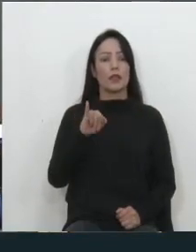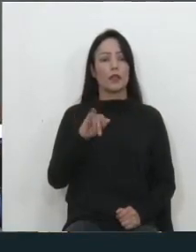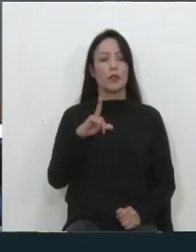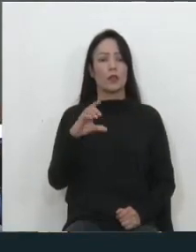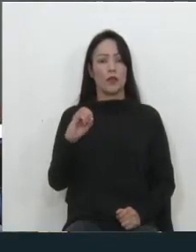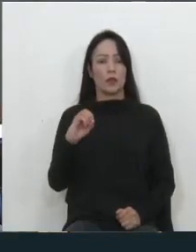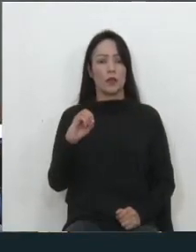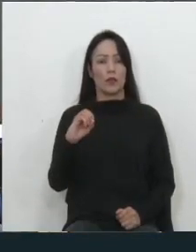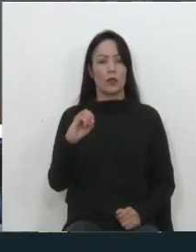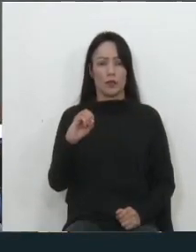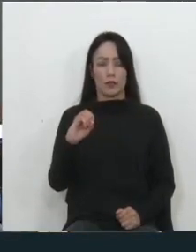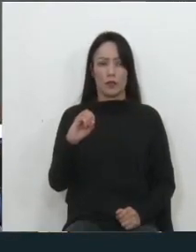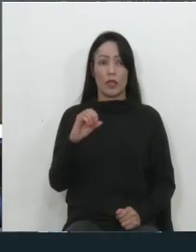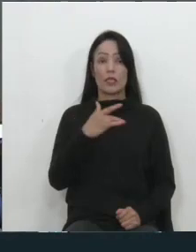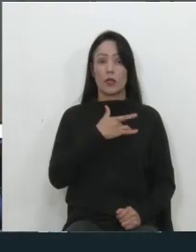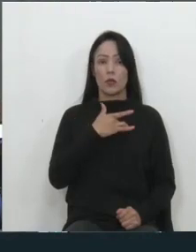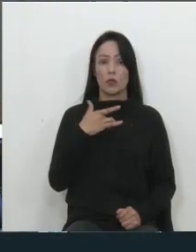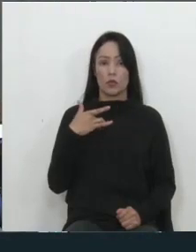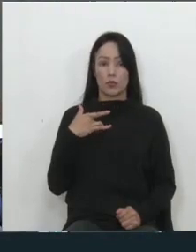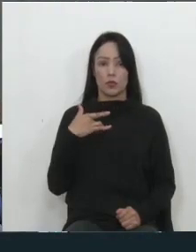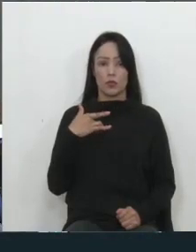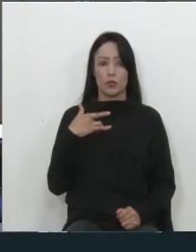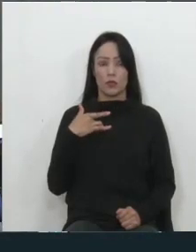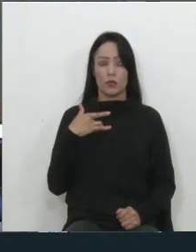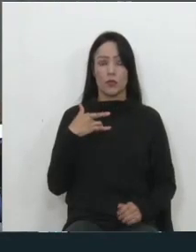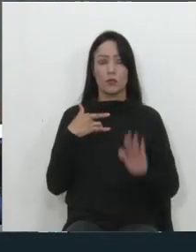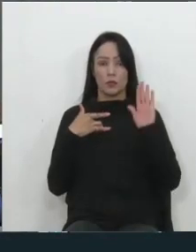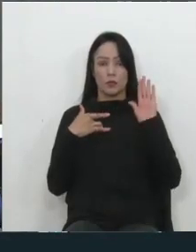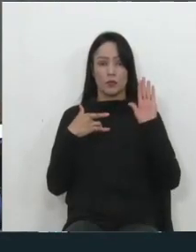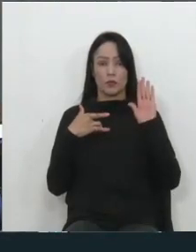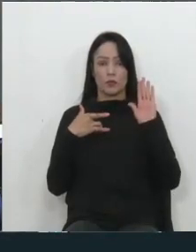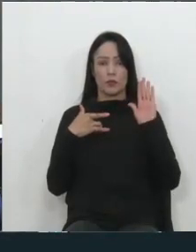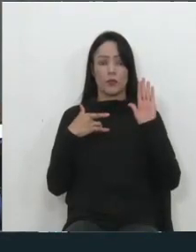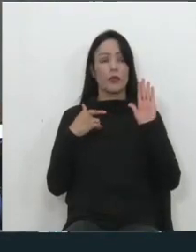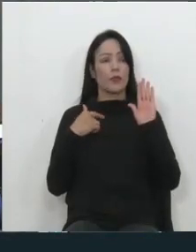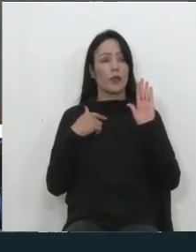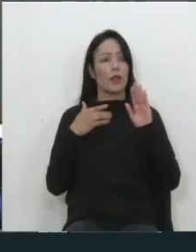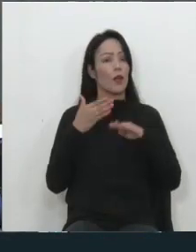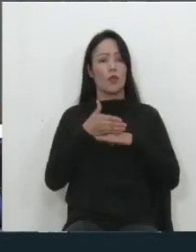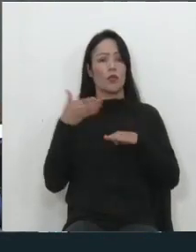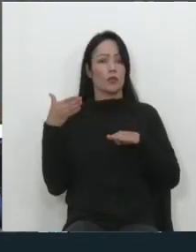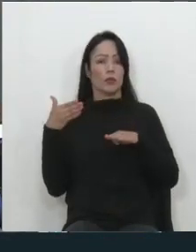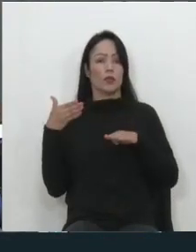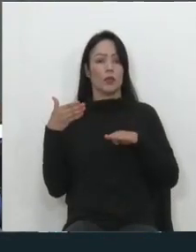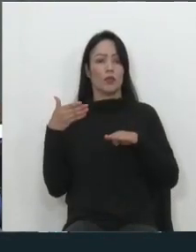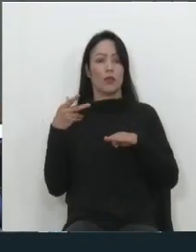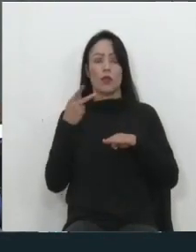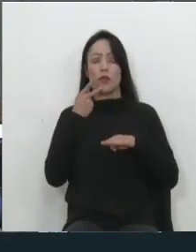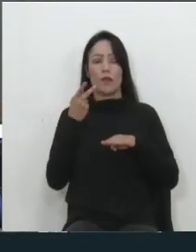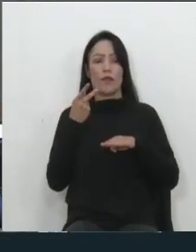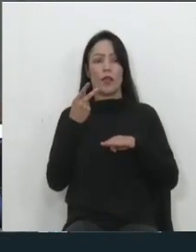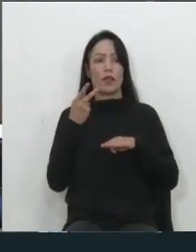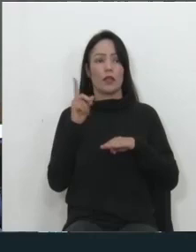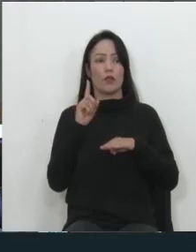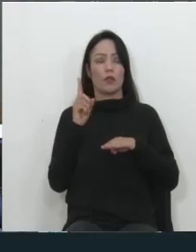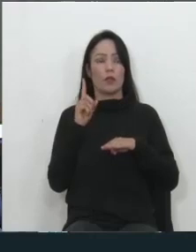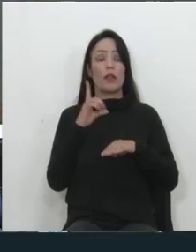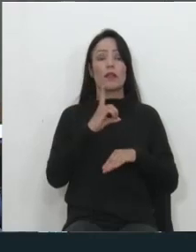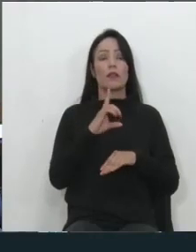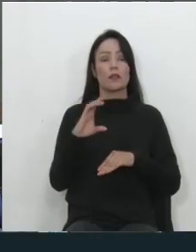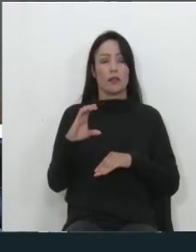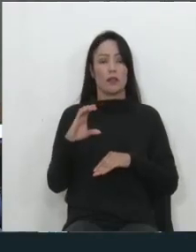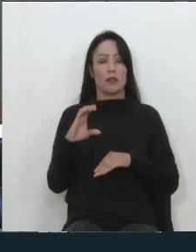ordem, presidente. Na da saúde. Presidente, questão de ordem, vereador. Eu declino, não mencionei nada para o vereador Rafael Acosta.